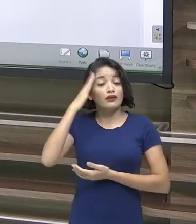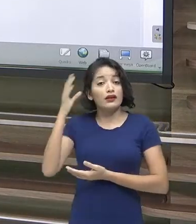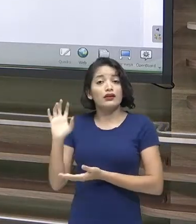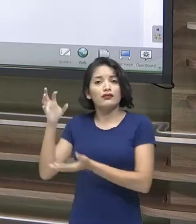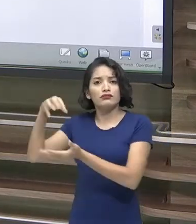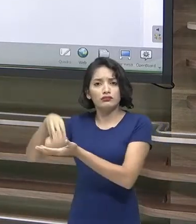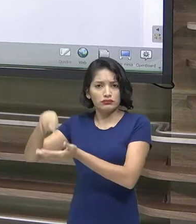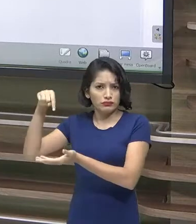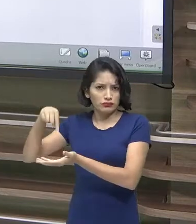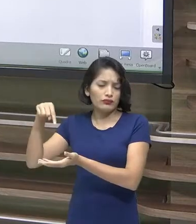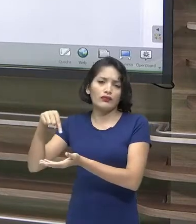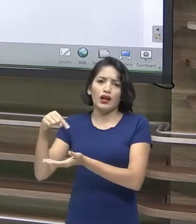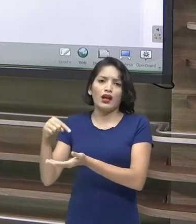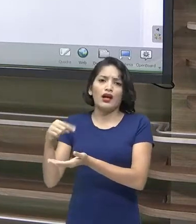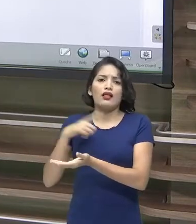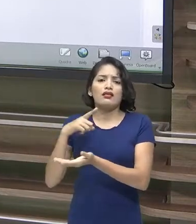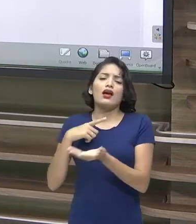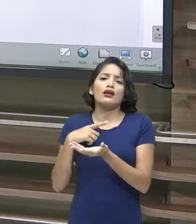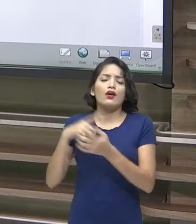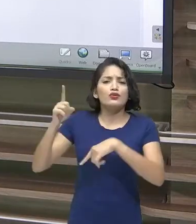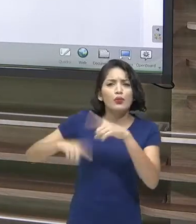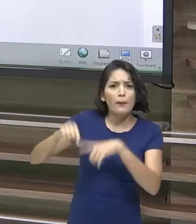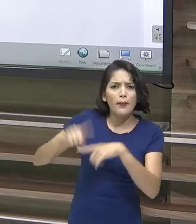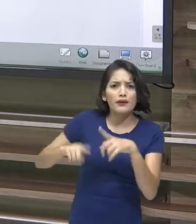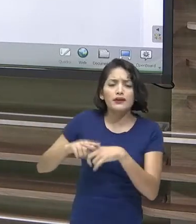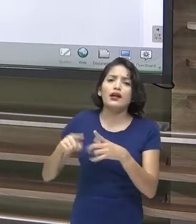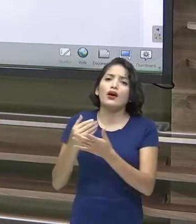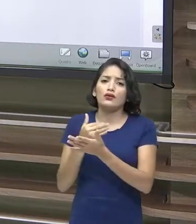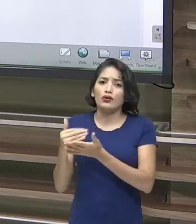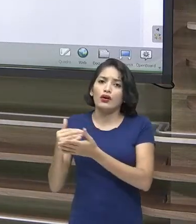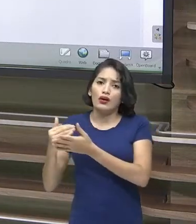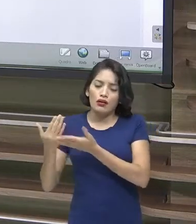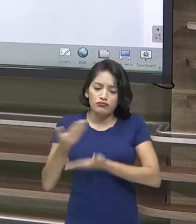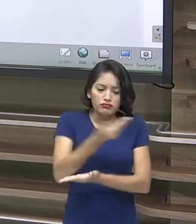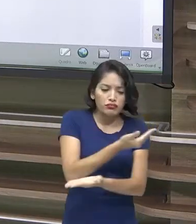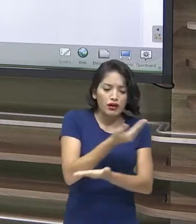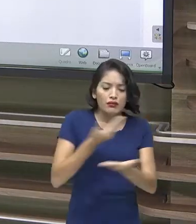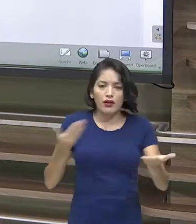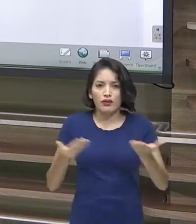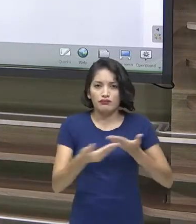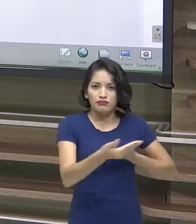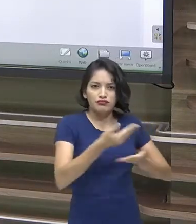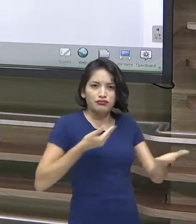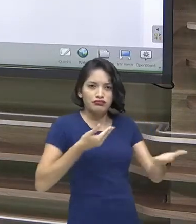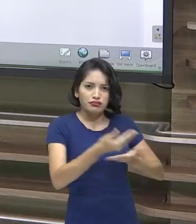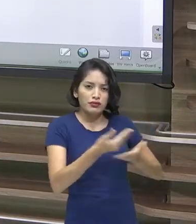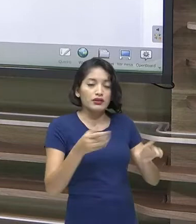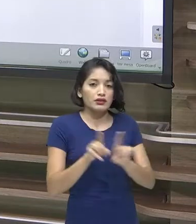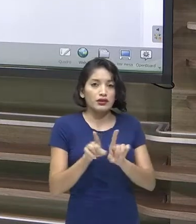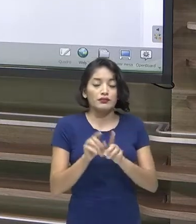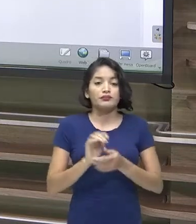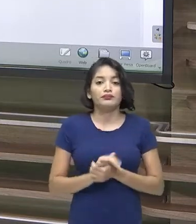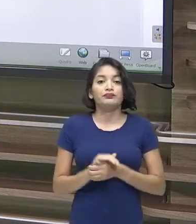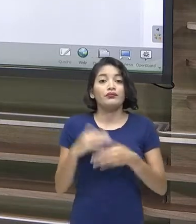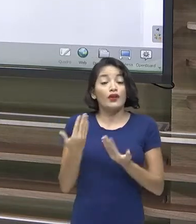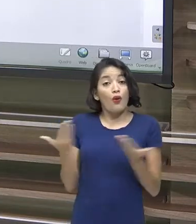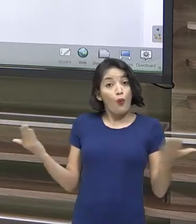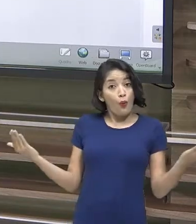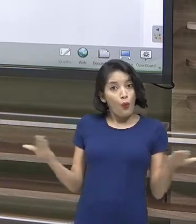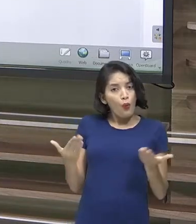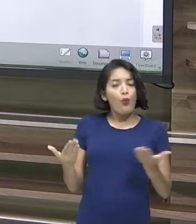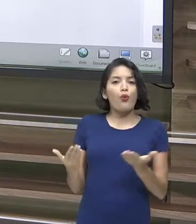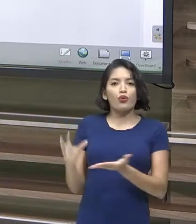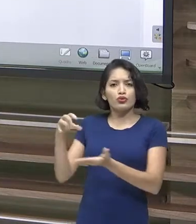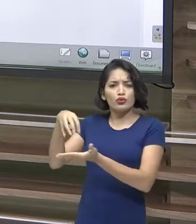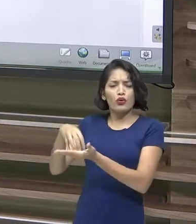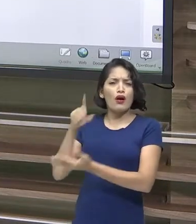ela mantém os seus produtos ali comercializando com a metrópole. E no caso dessas colônias que hoje são os Estados Unidos,